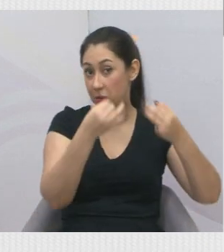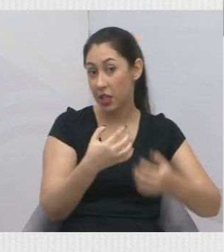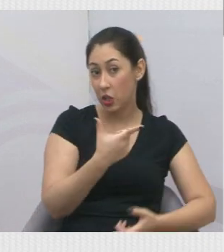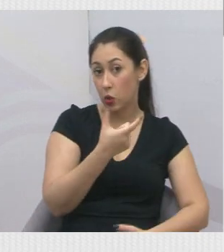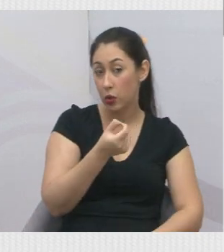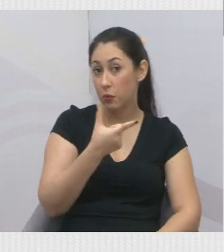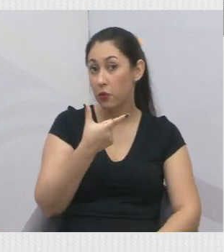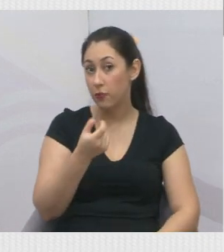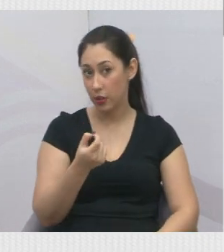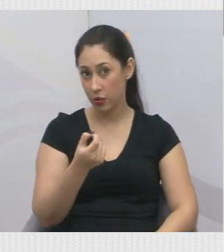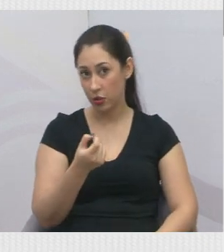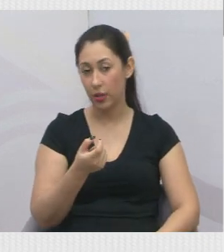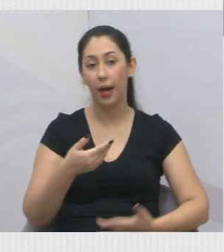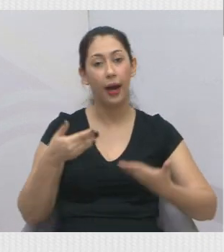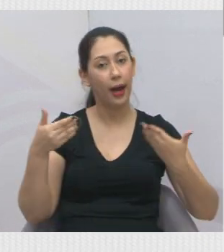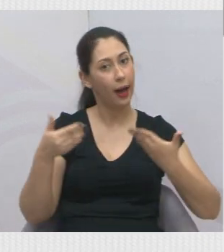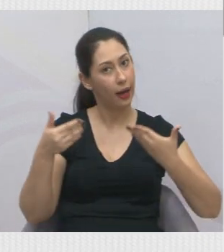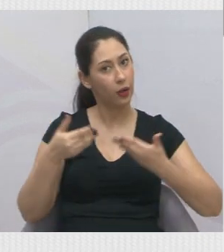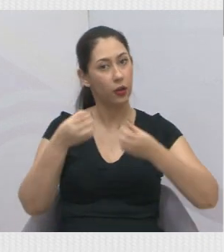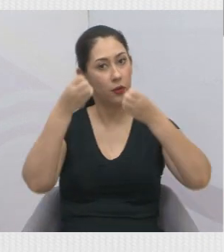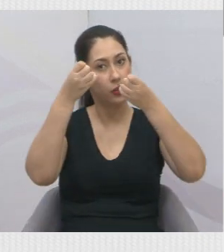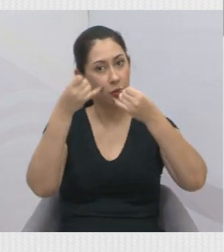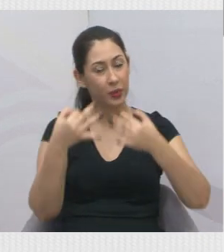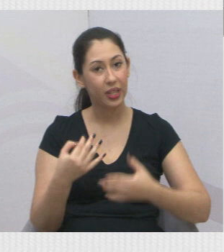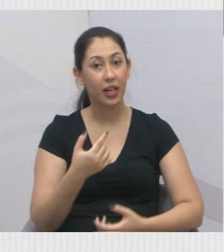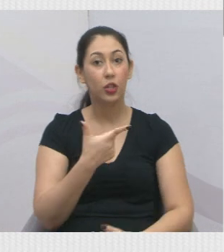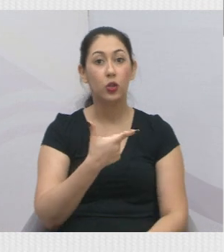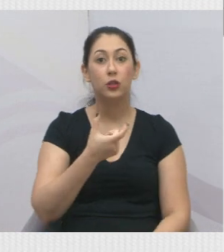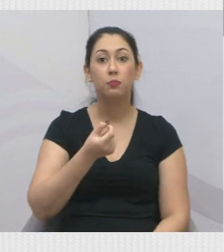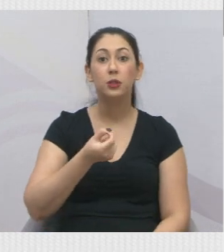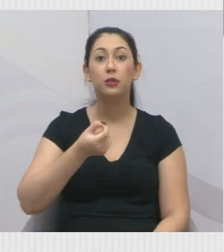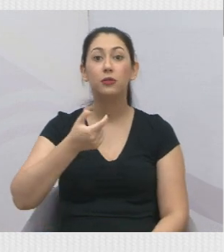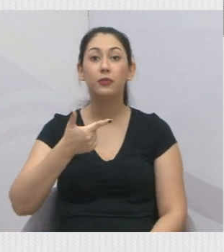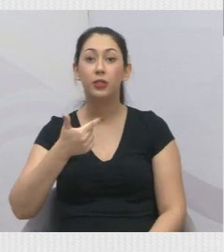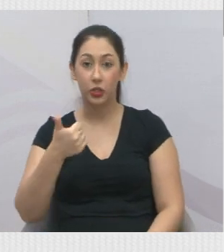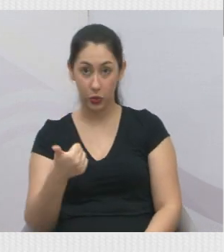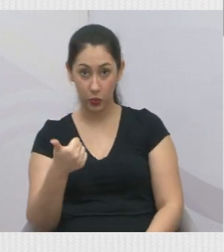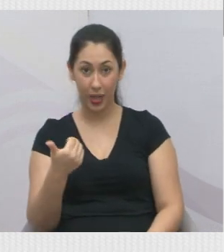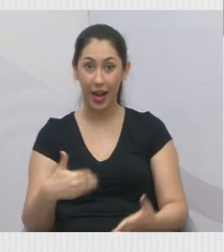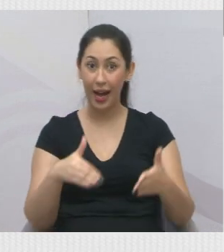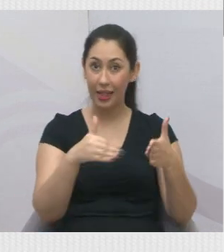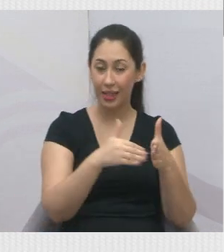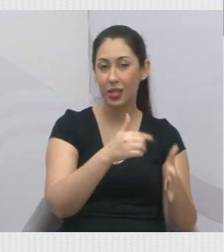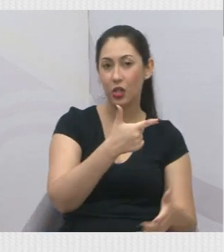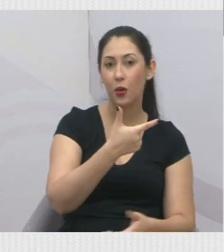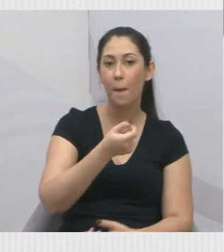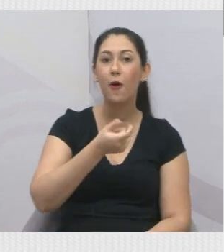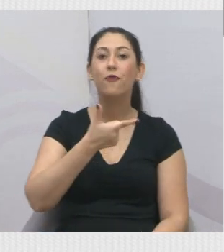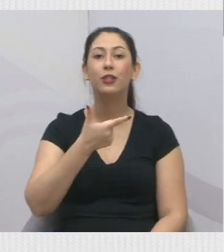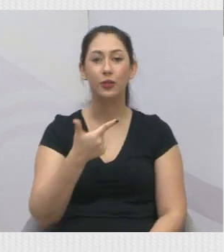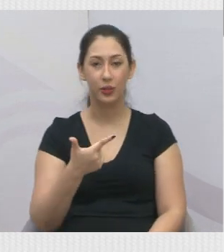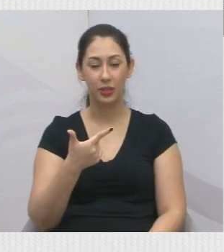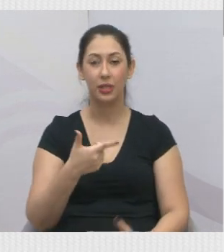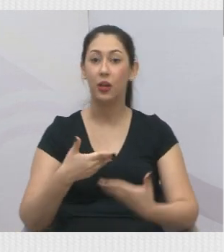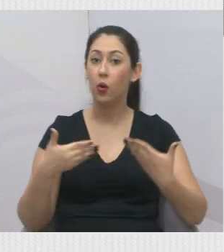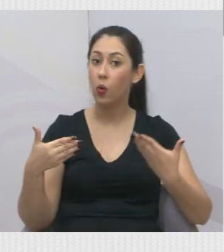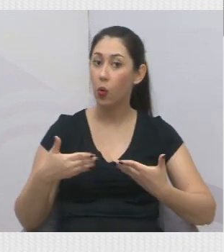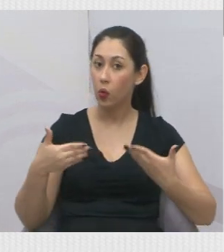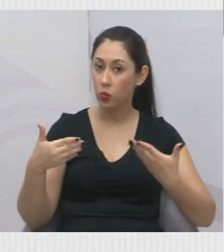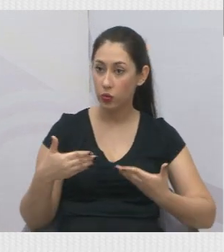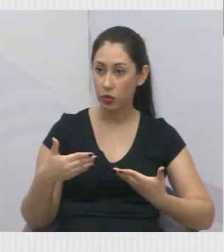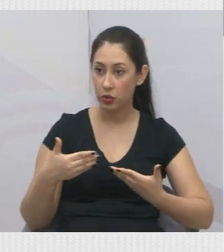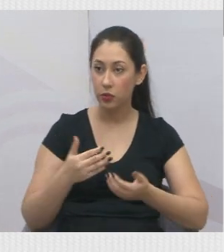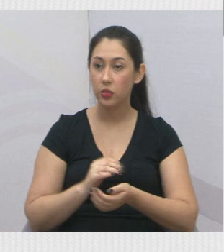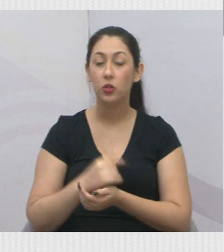para 21. Agora, eu vou falar 21 para 22. Então, hoje, 31 de dezembro de 21,